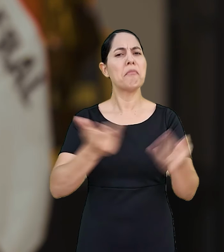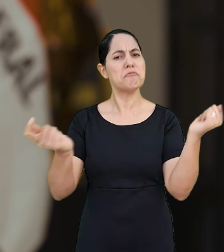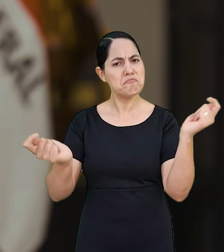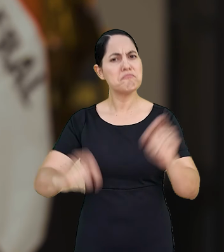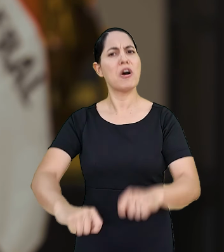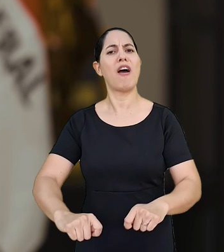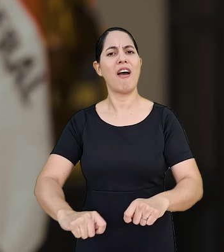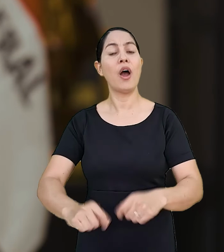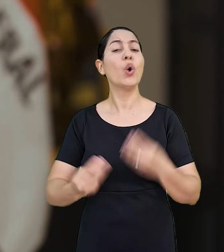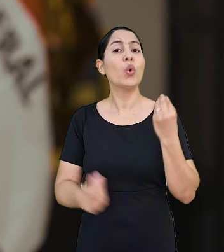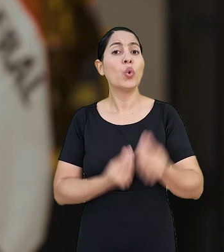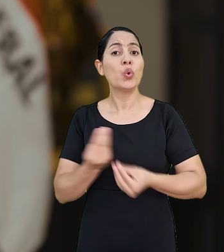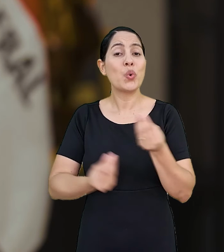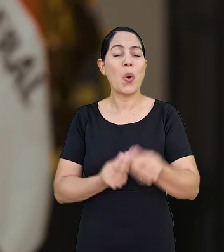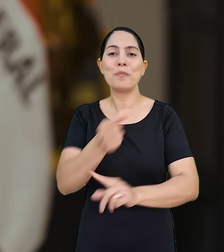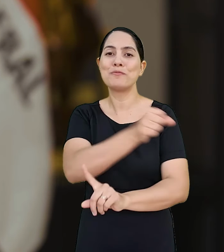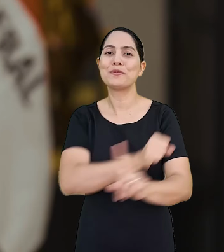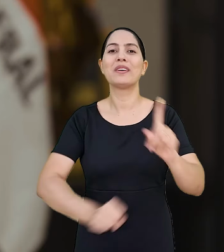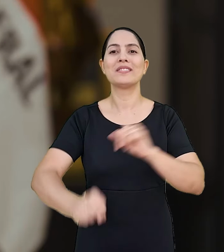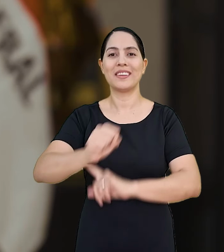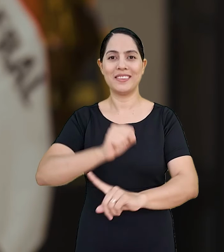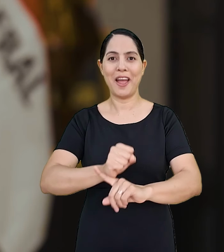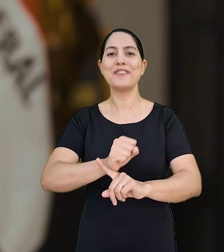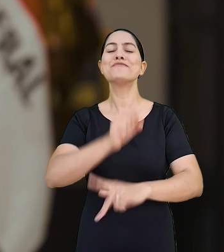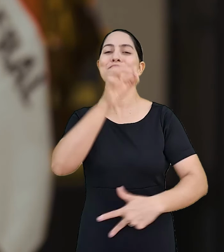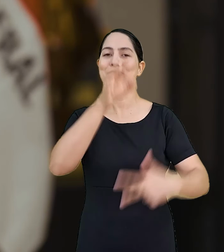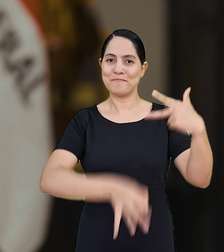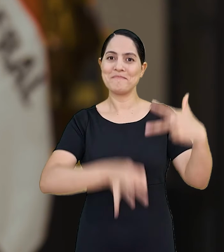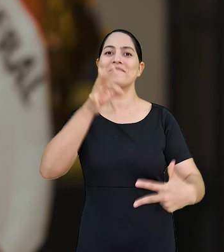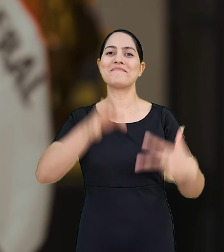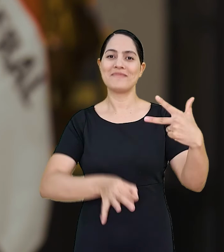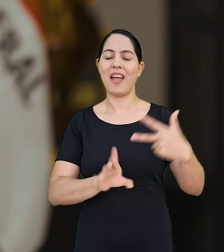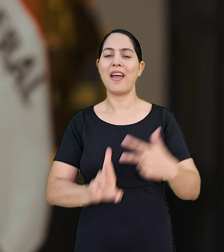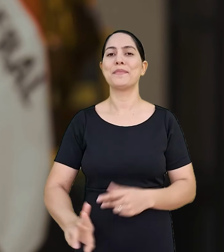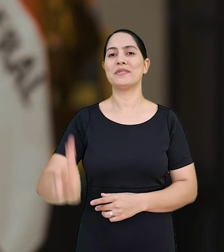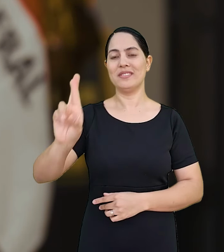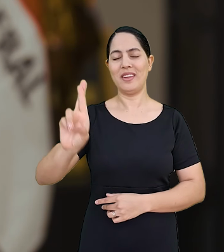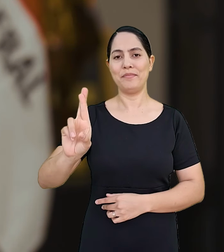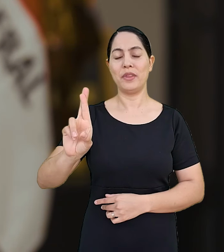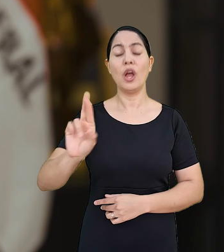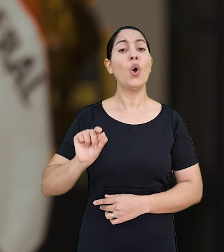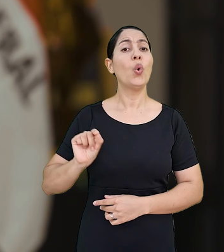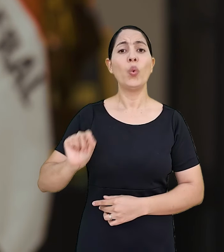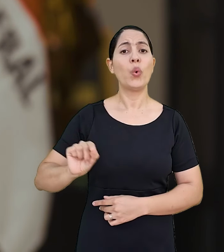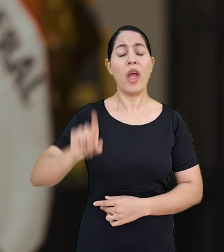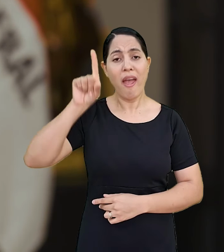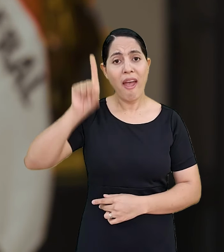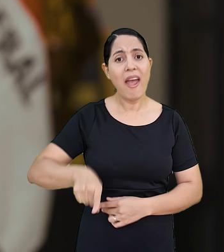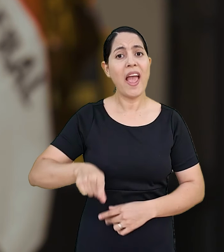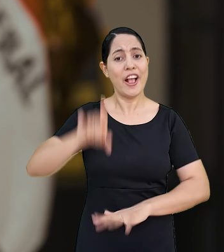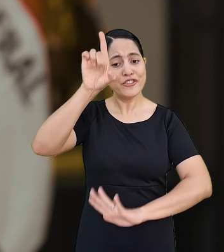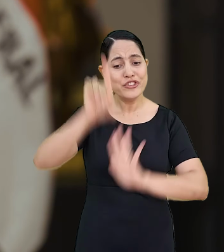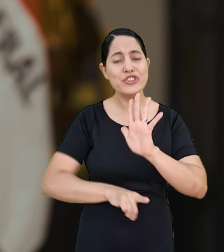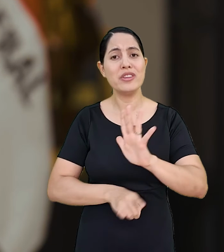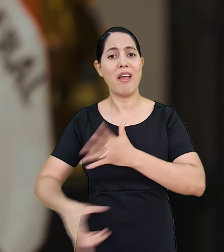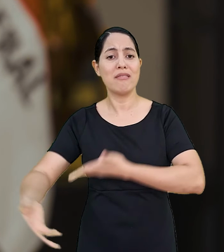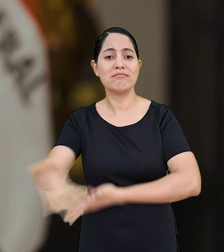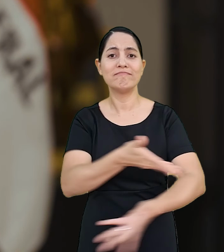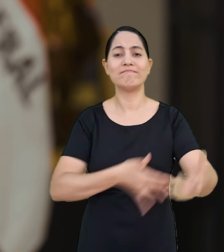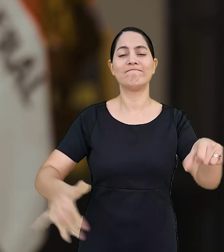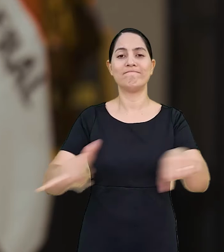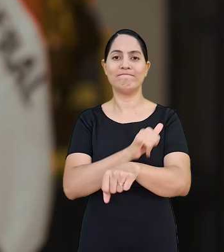da sociedade são representadas perante o judiciário e perante aqueles órgãos aonde há a busca de um direito.